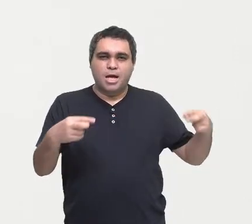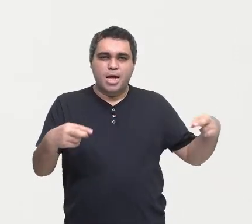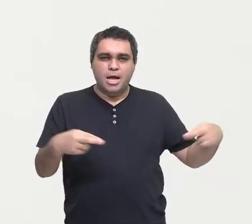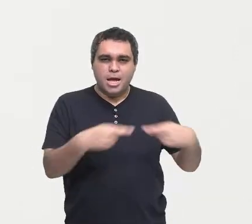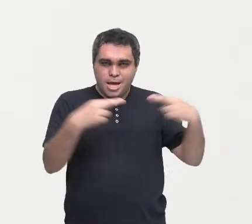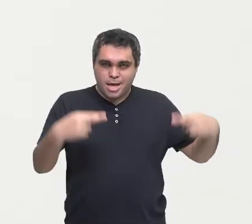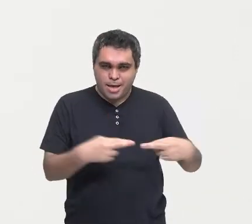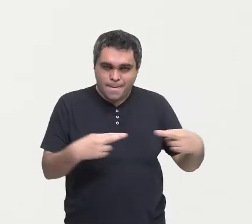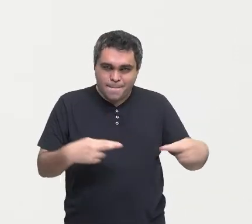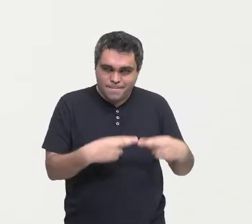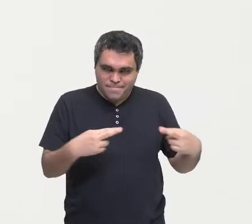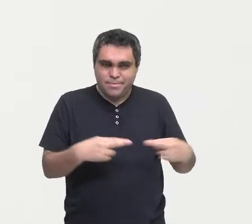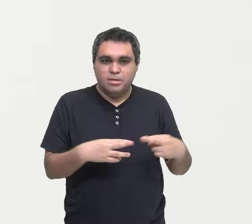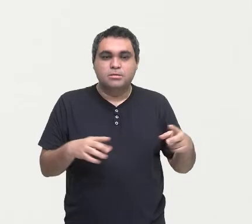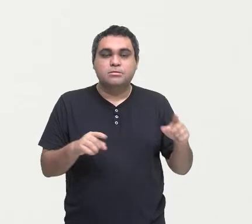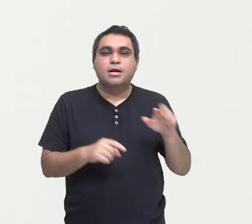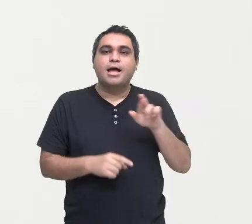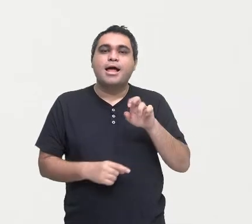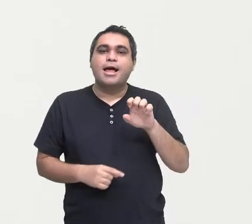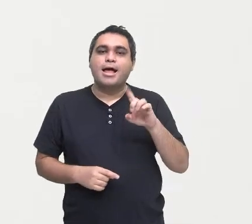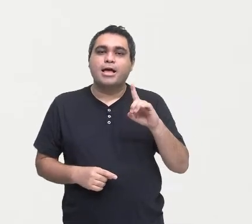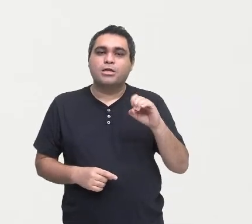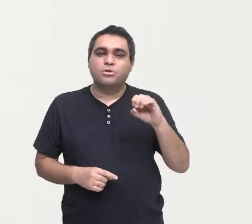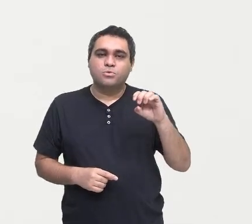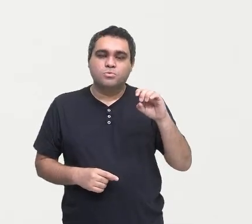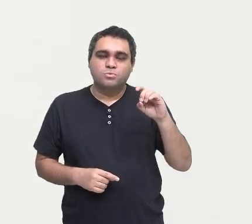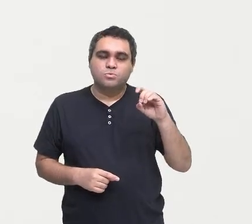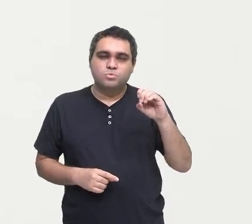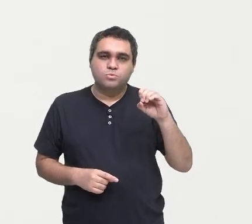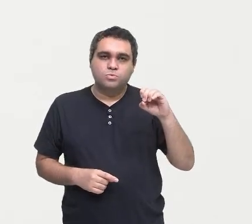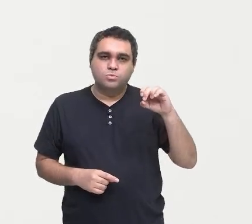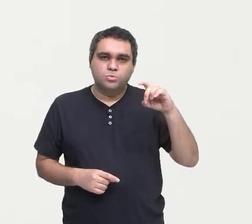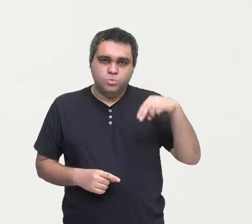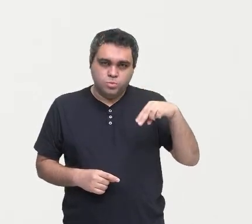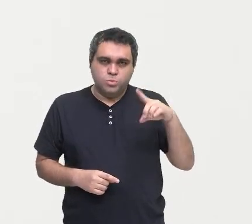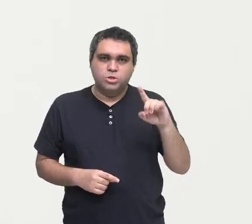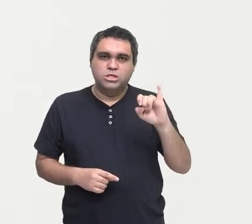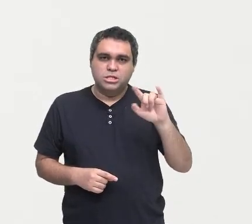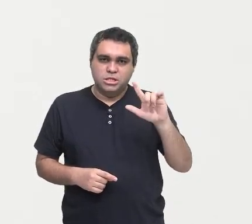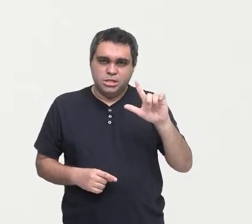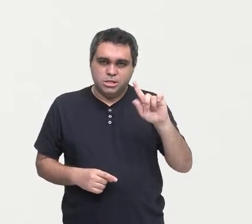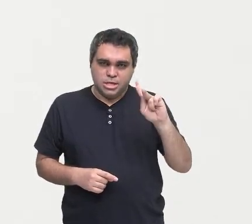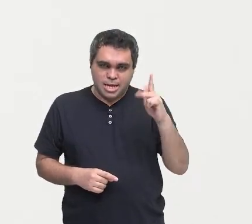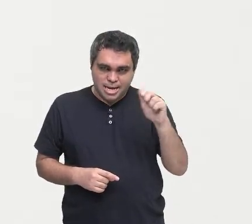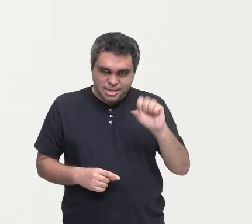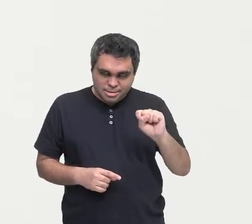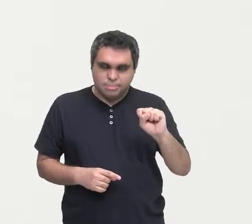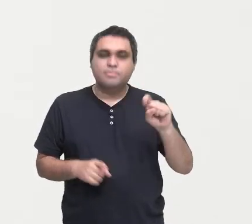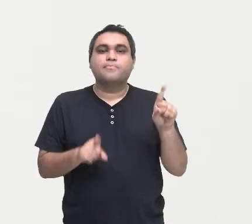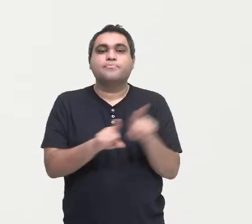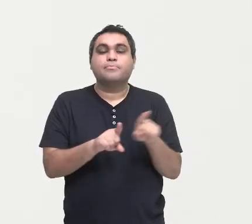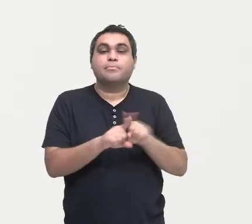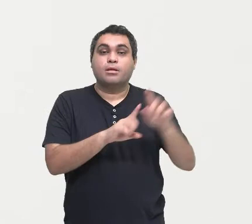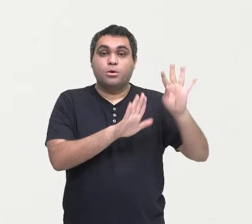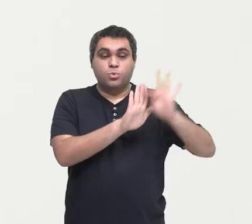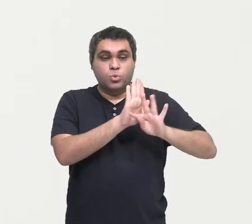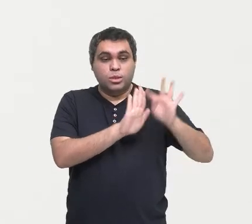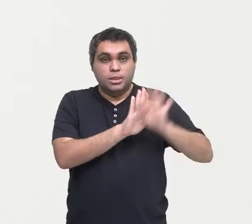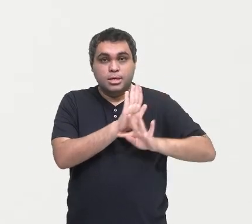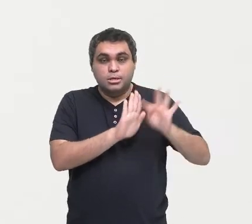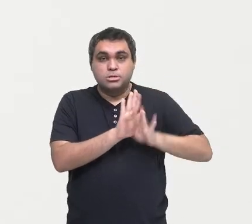de figuras de linguagem, vai utilizar ali um texto... O texto é mais elaborado, né? É mais elaborado, eles vão utilizar